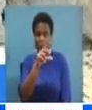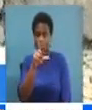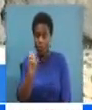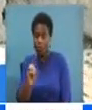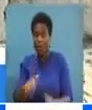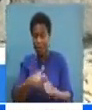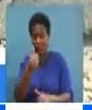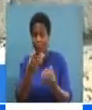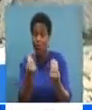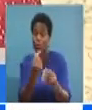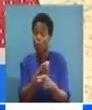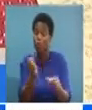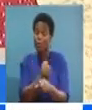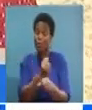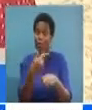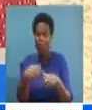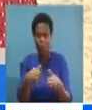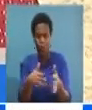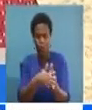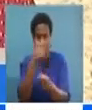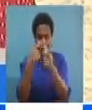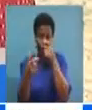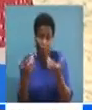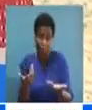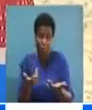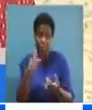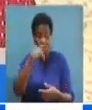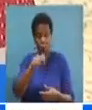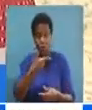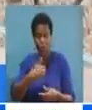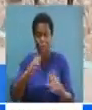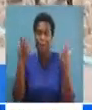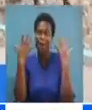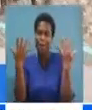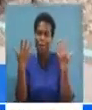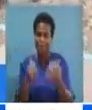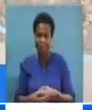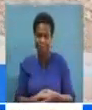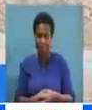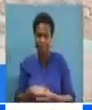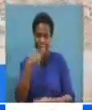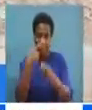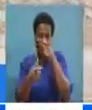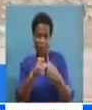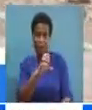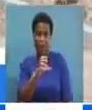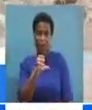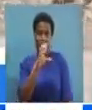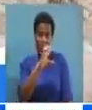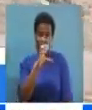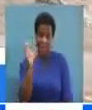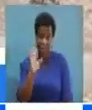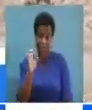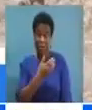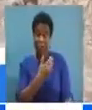ali, tudo casa fica a empregar e hoje nos está de parabéns. A população da Calheta aguardava com ansiedade a chegada da